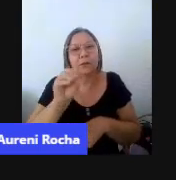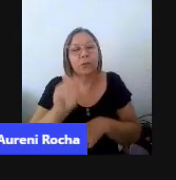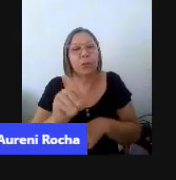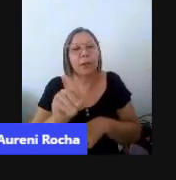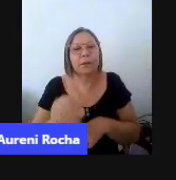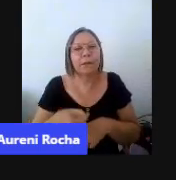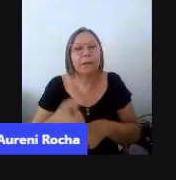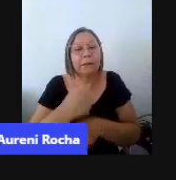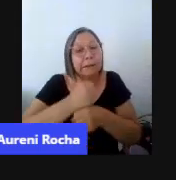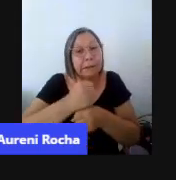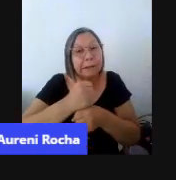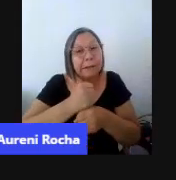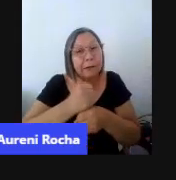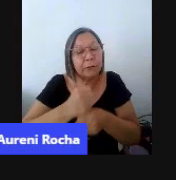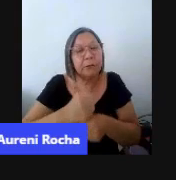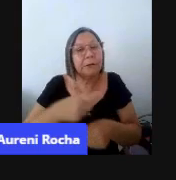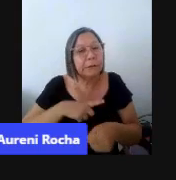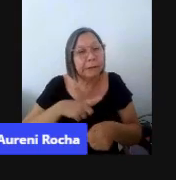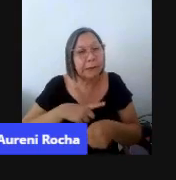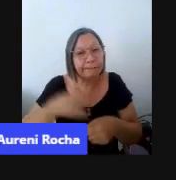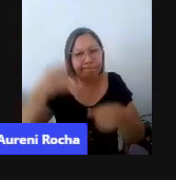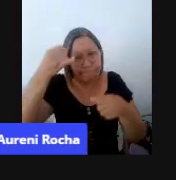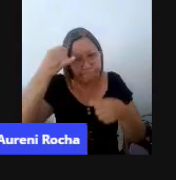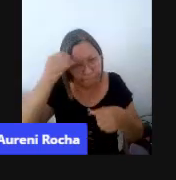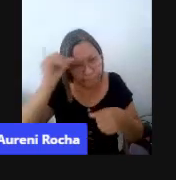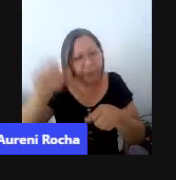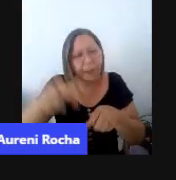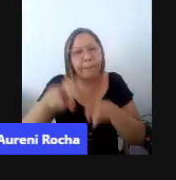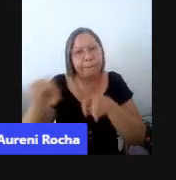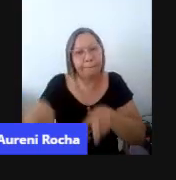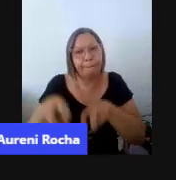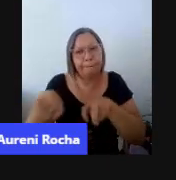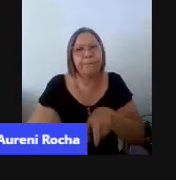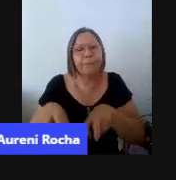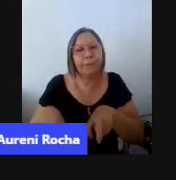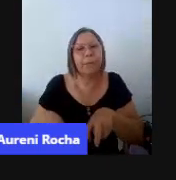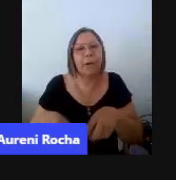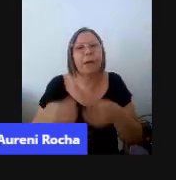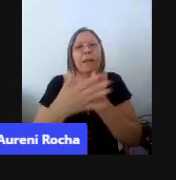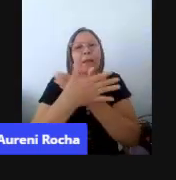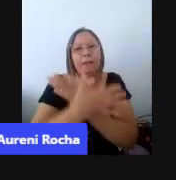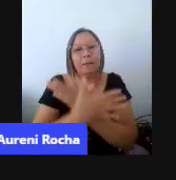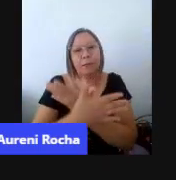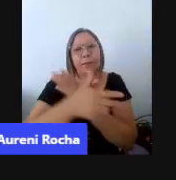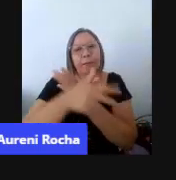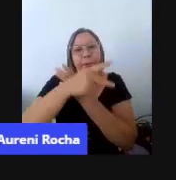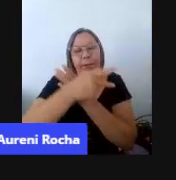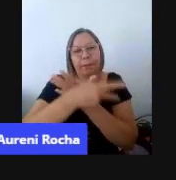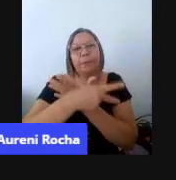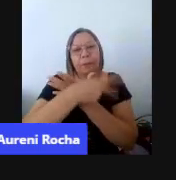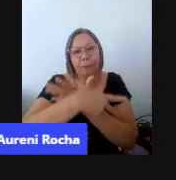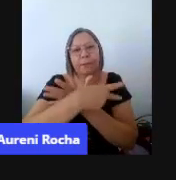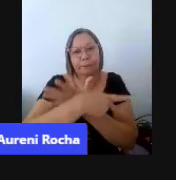ela conseguiu manter um certo equilíbrio com a natureza.